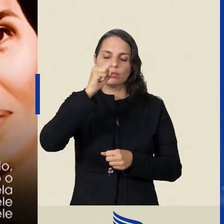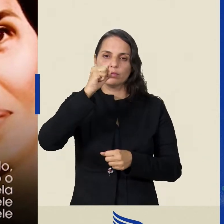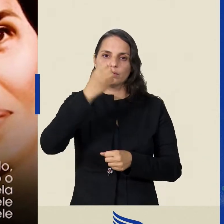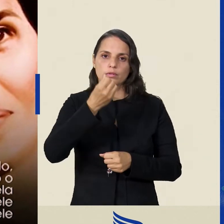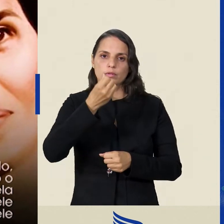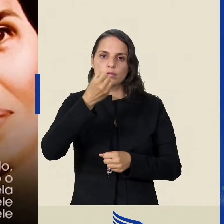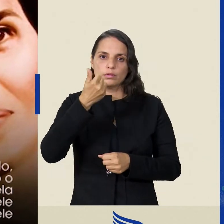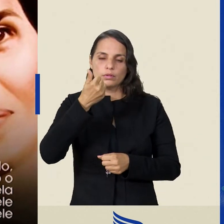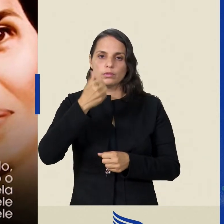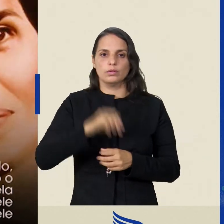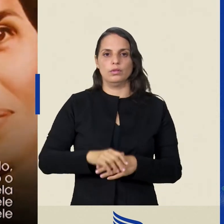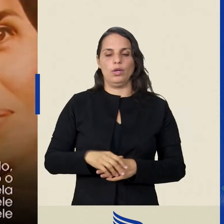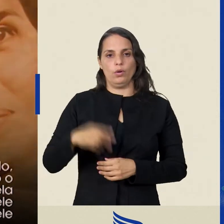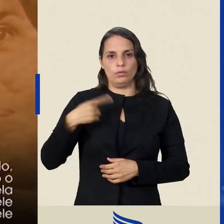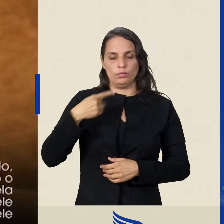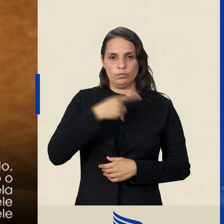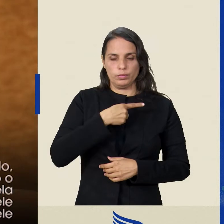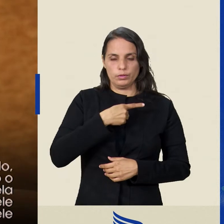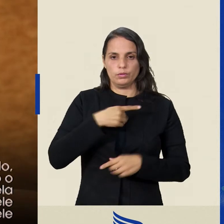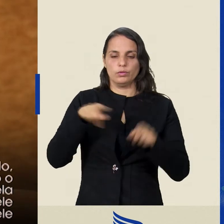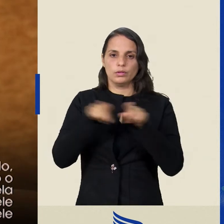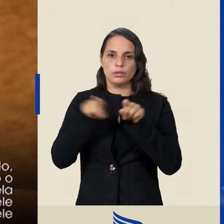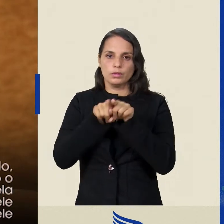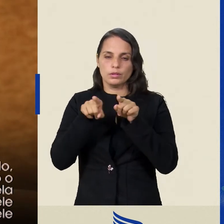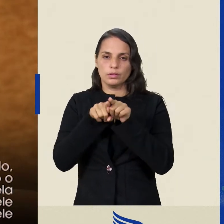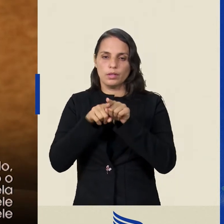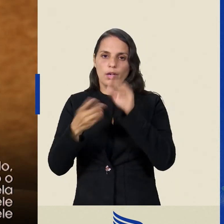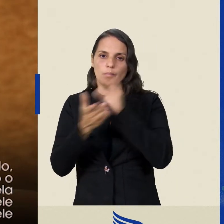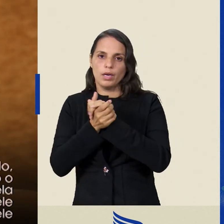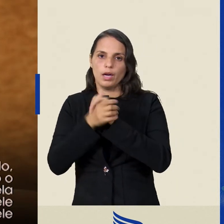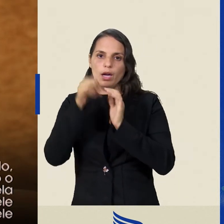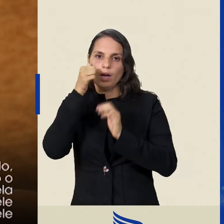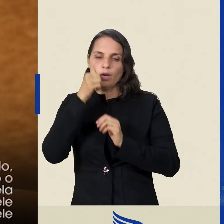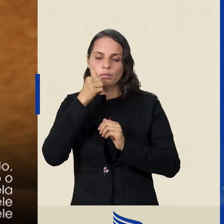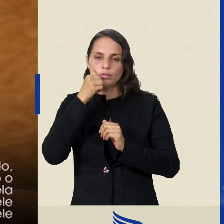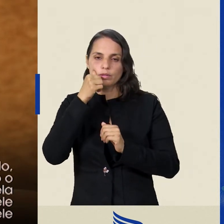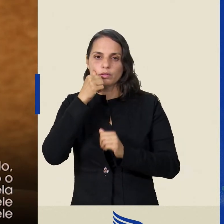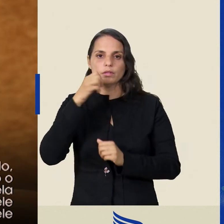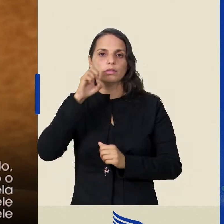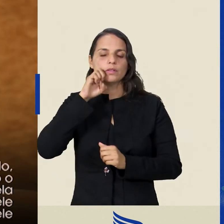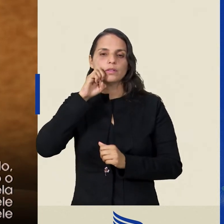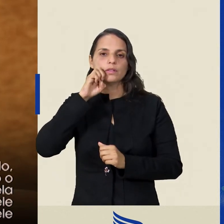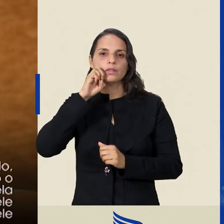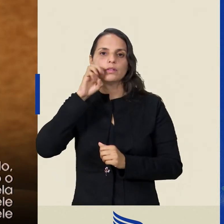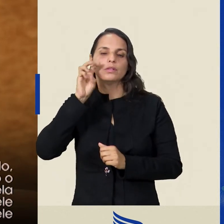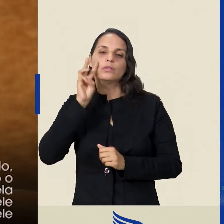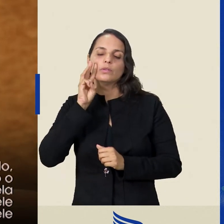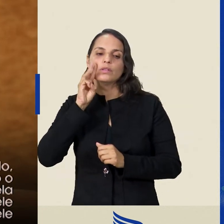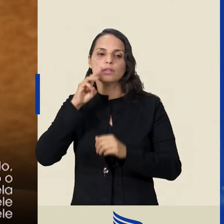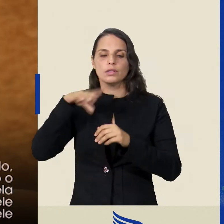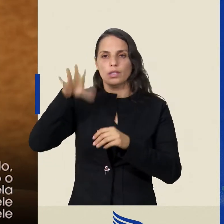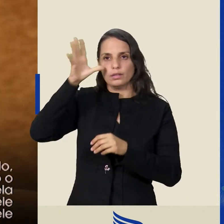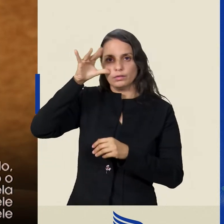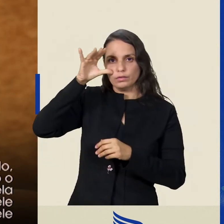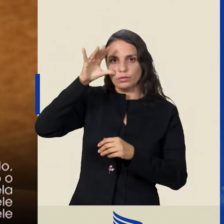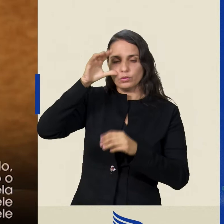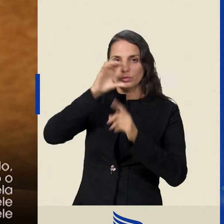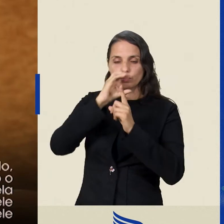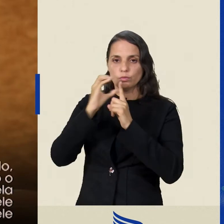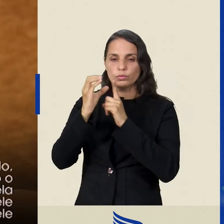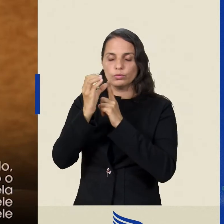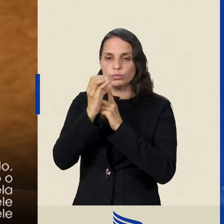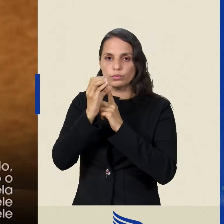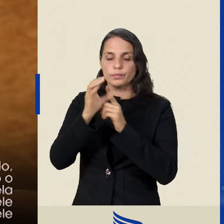o pastor e a Sra. White assistiram pela primeira vez à reunião do culto naquele lugar. Ao